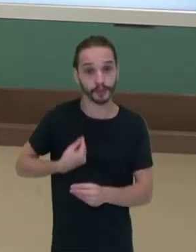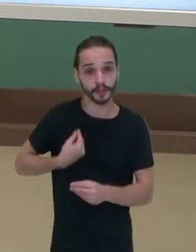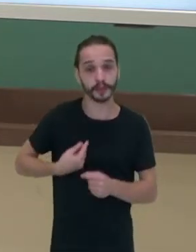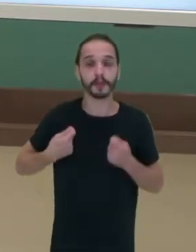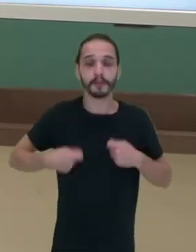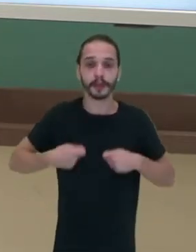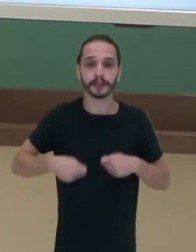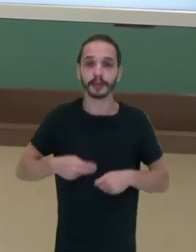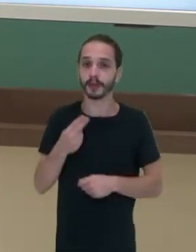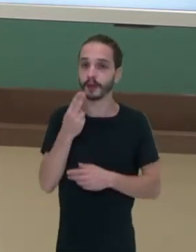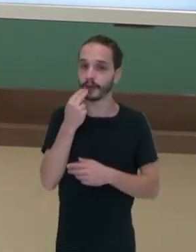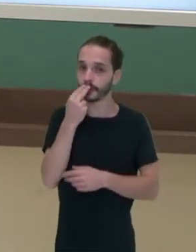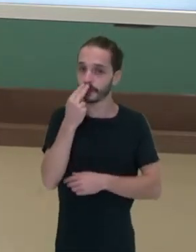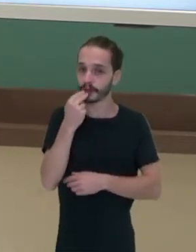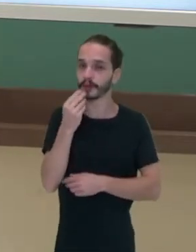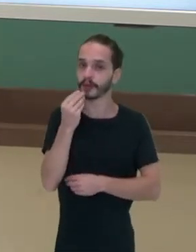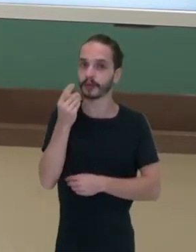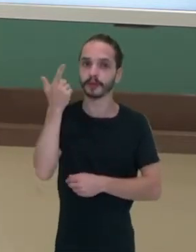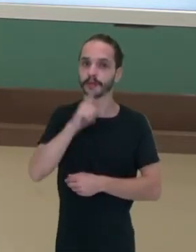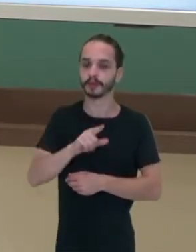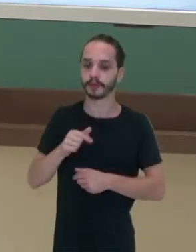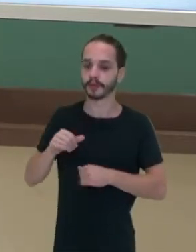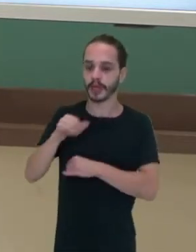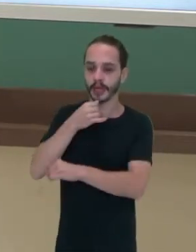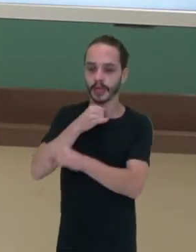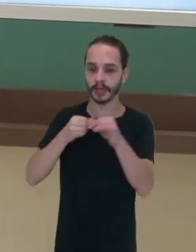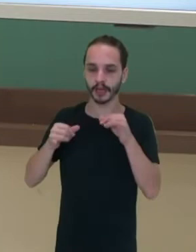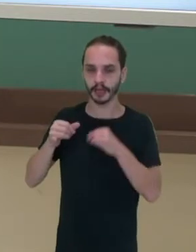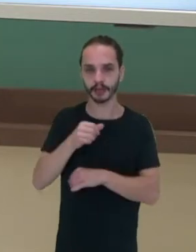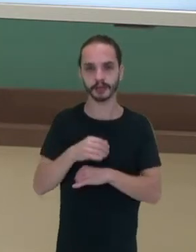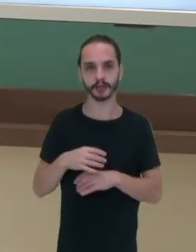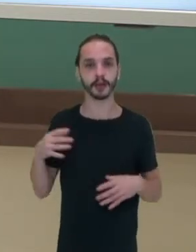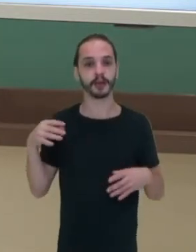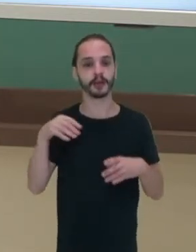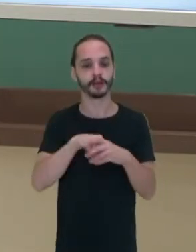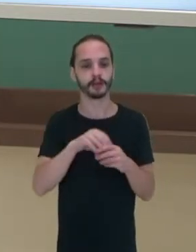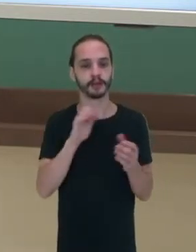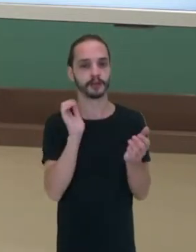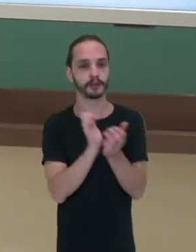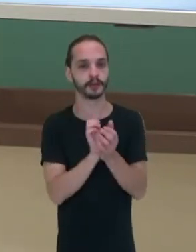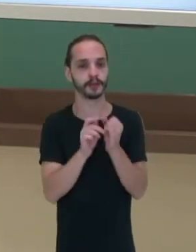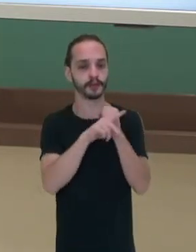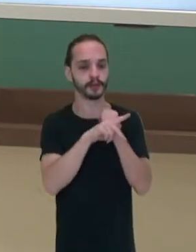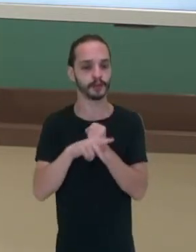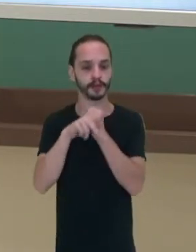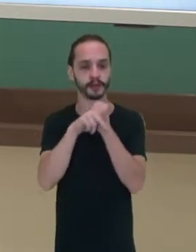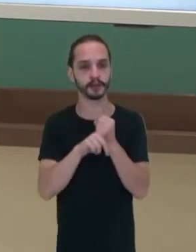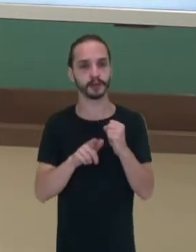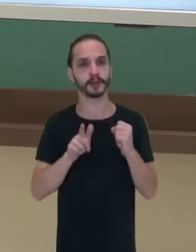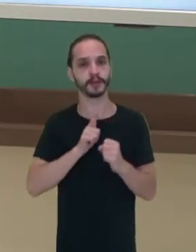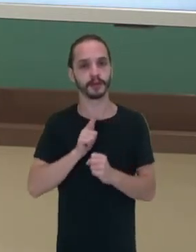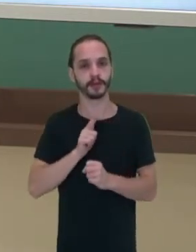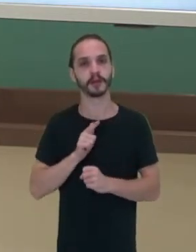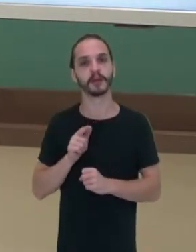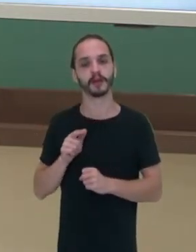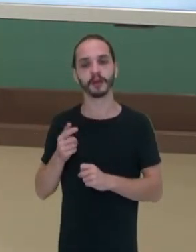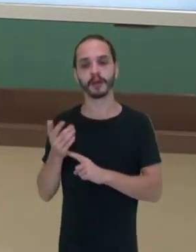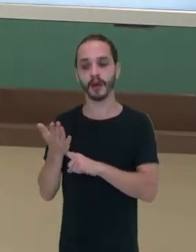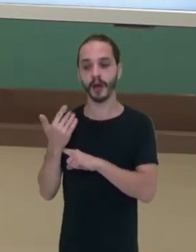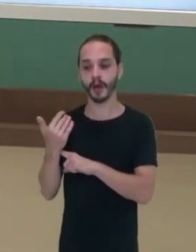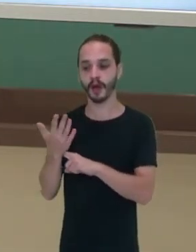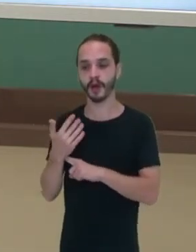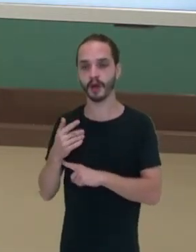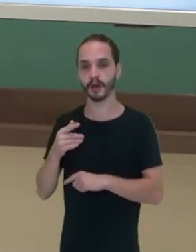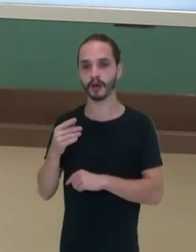para se manter ativo. Dentro do reino protista temos organismos autótrofos e heterótrofos. E o